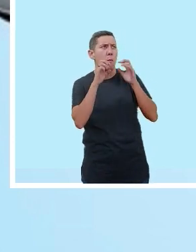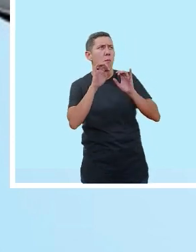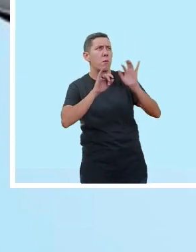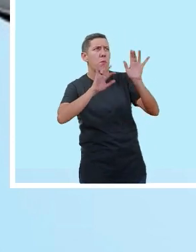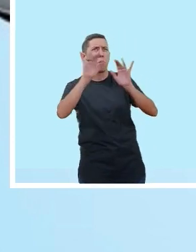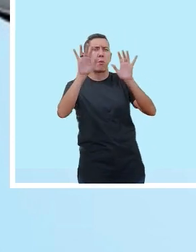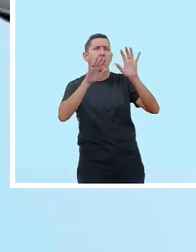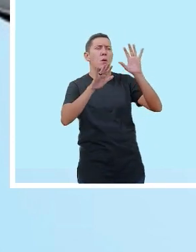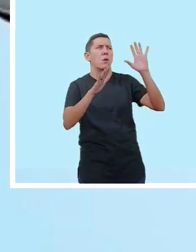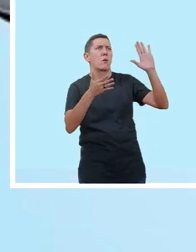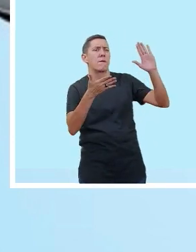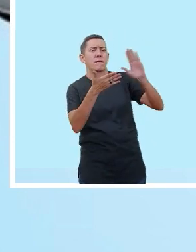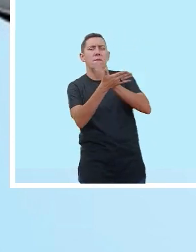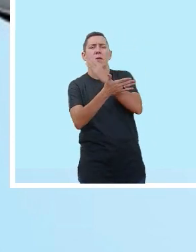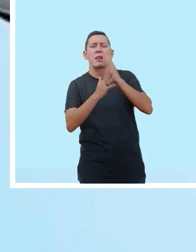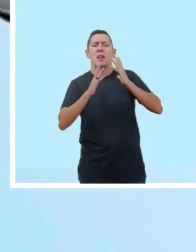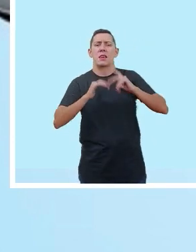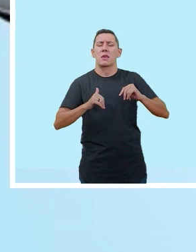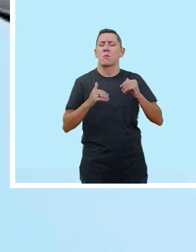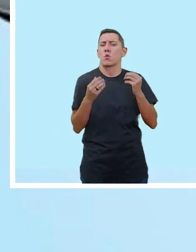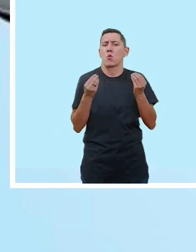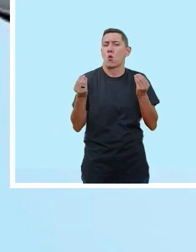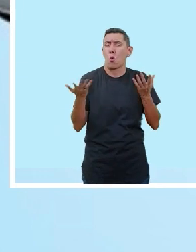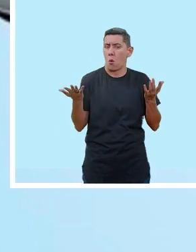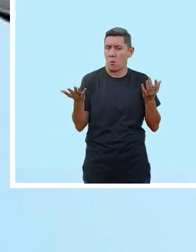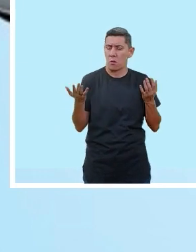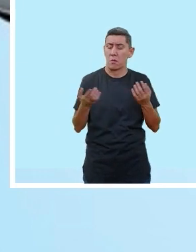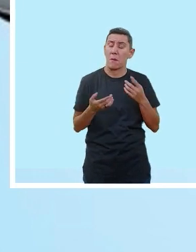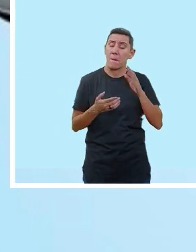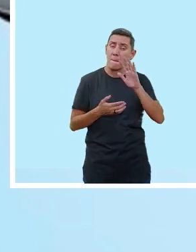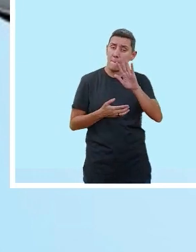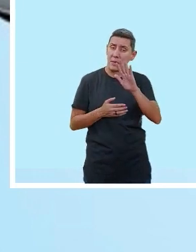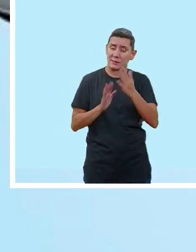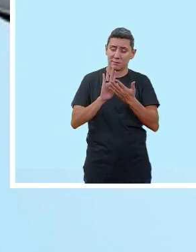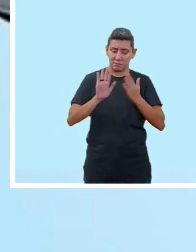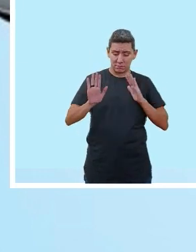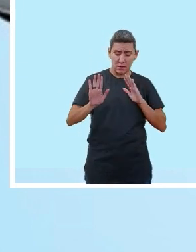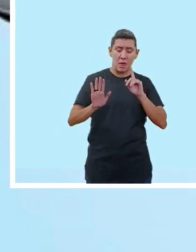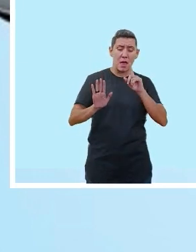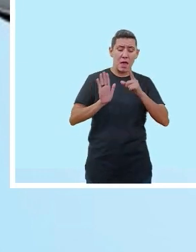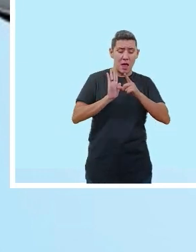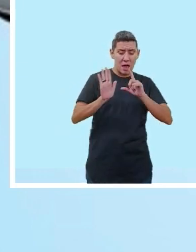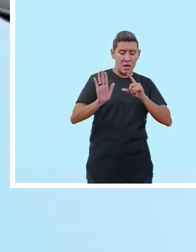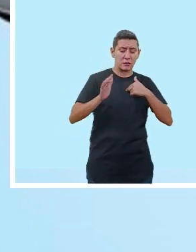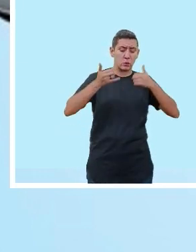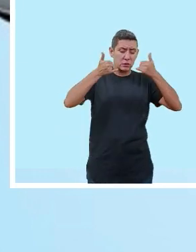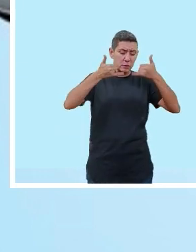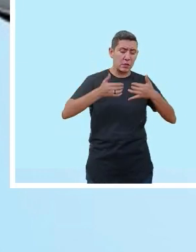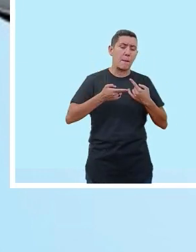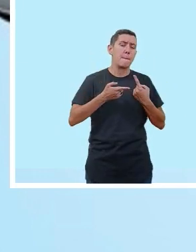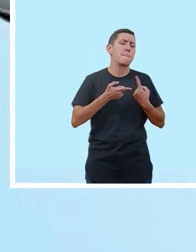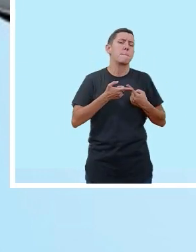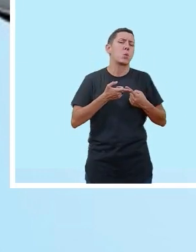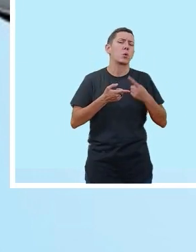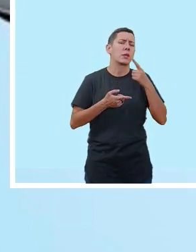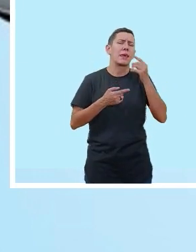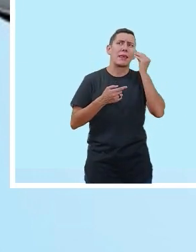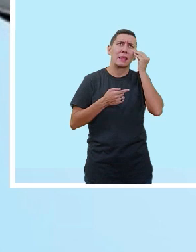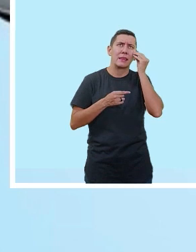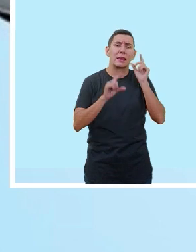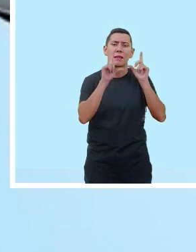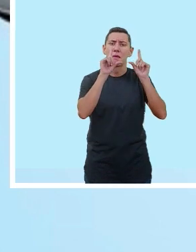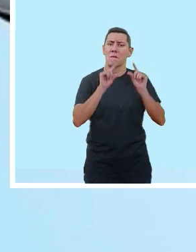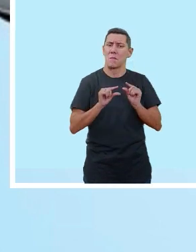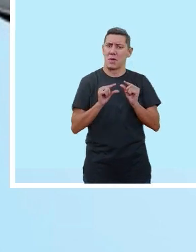porquê. Né? Por que nós precisamos trabalhar o tópico de neutralidade de carbono? O que é a neutralidade de carbono? E eu